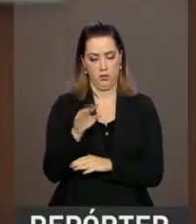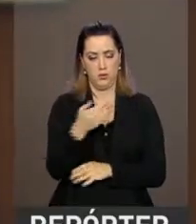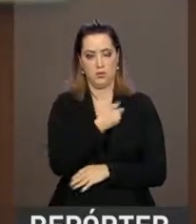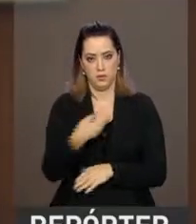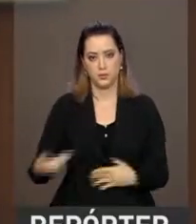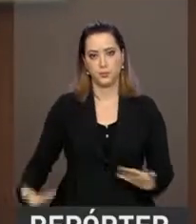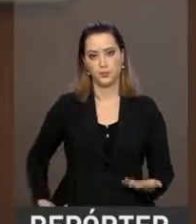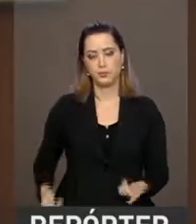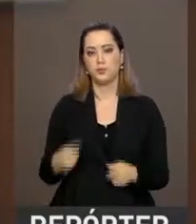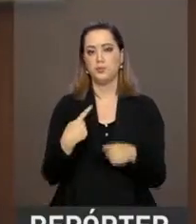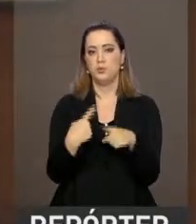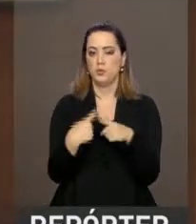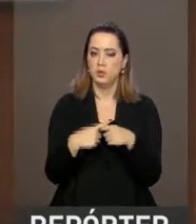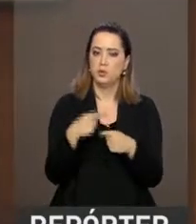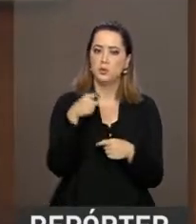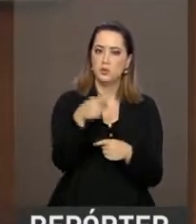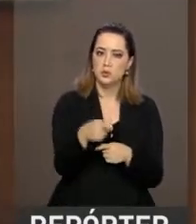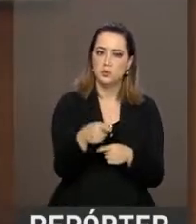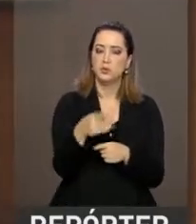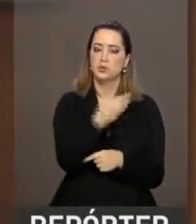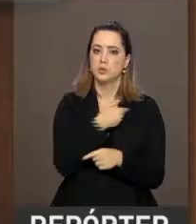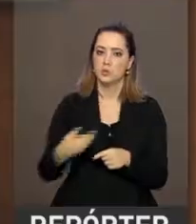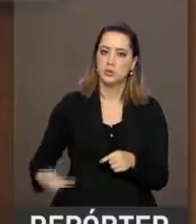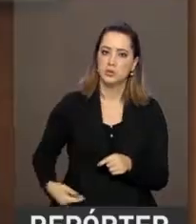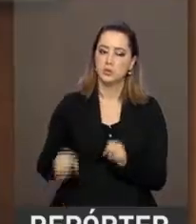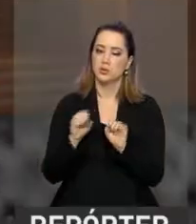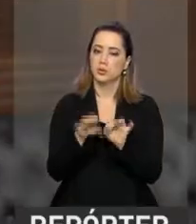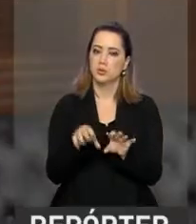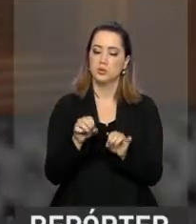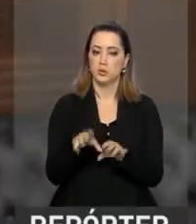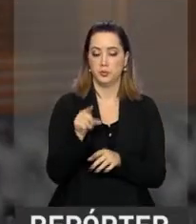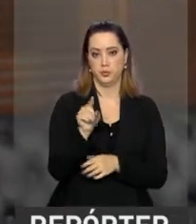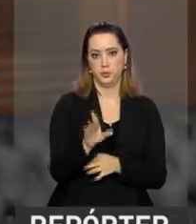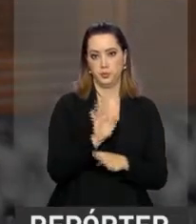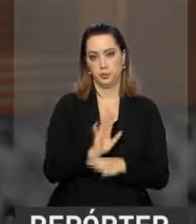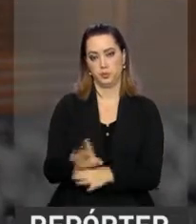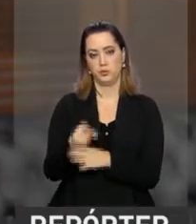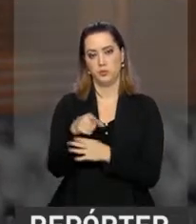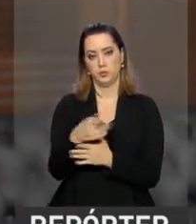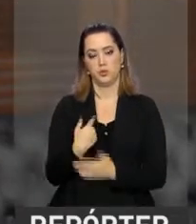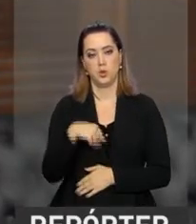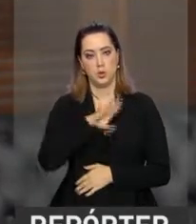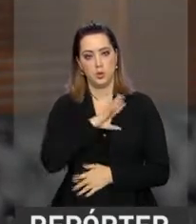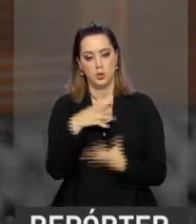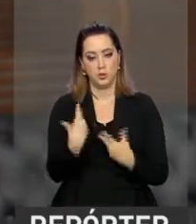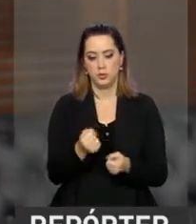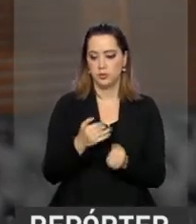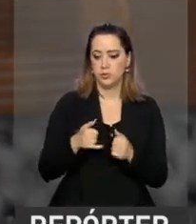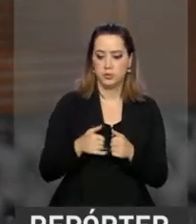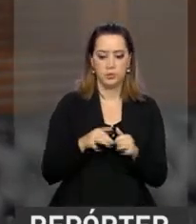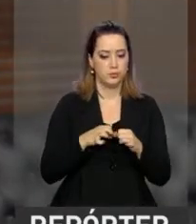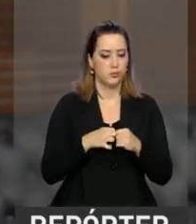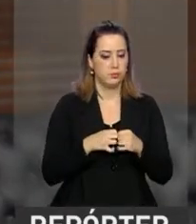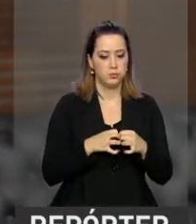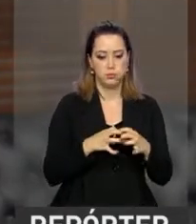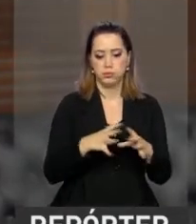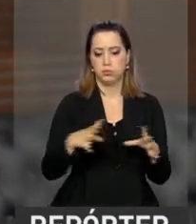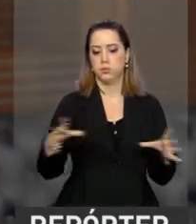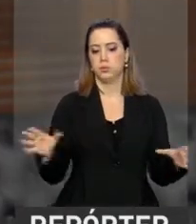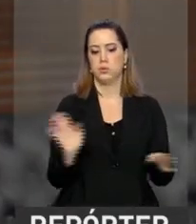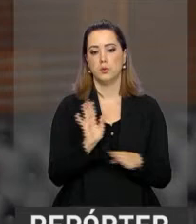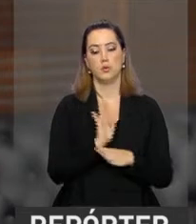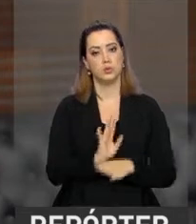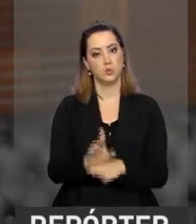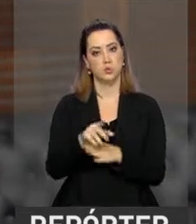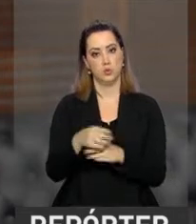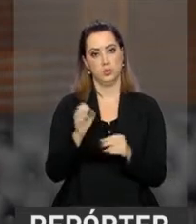o ministro da Educação, o governo investe no ensino básico. Nós vamos cada vez mais ampliar essa parceria com estados e